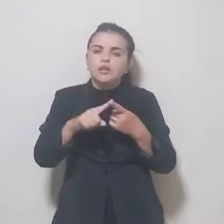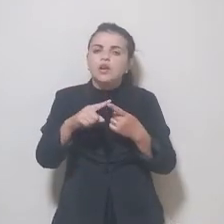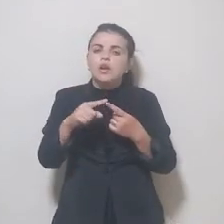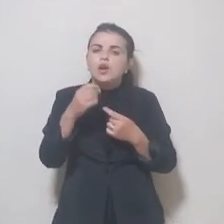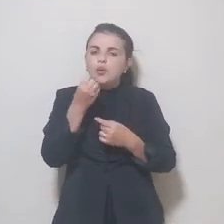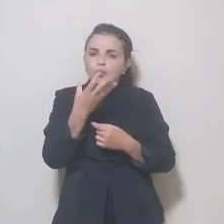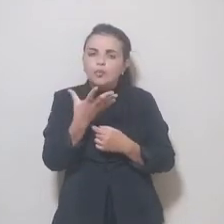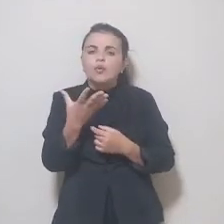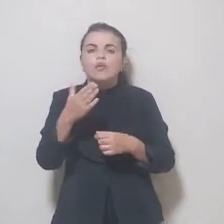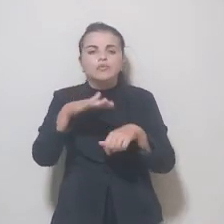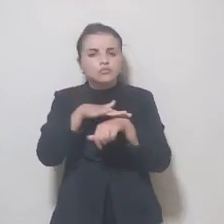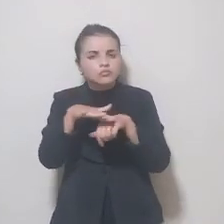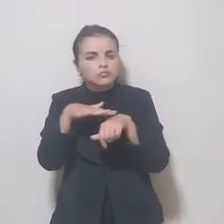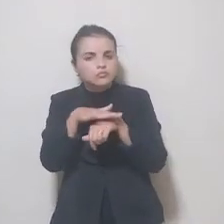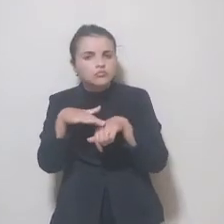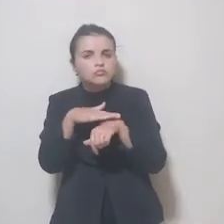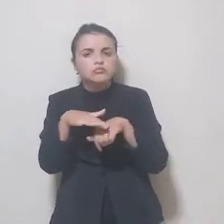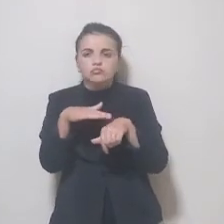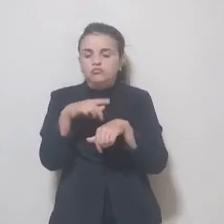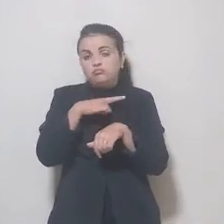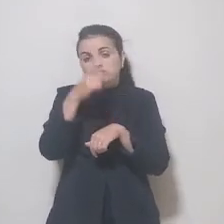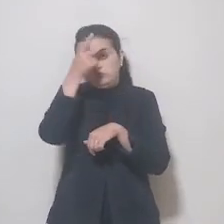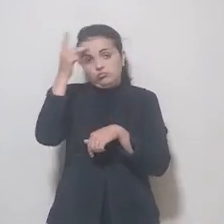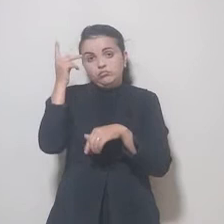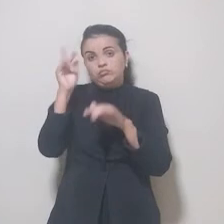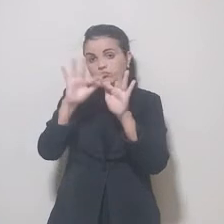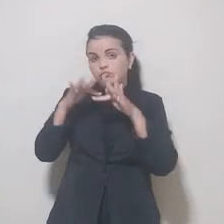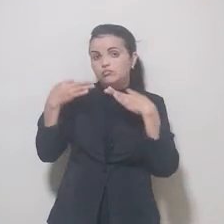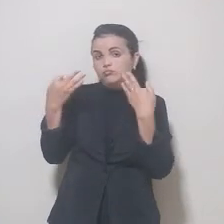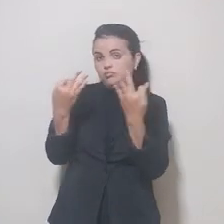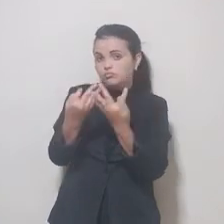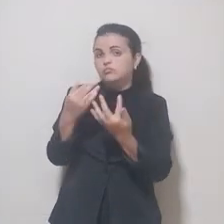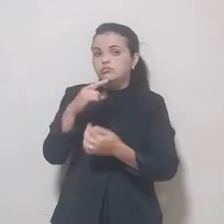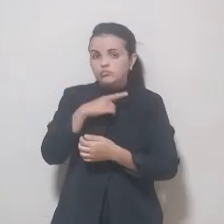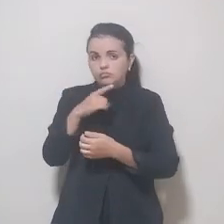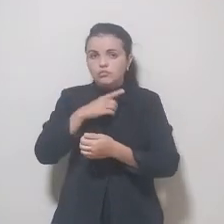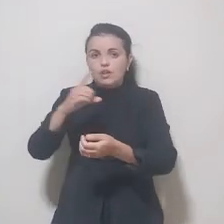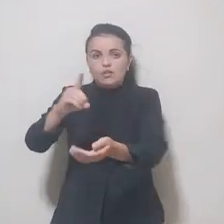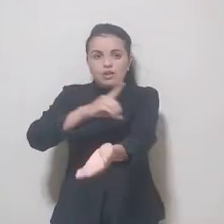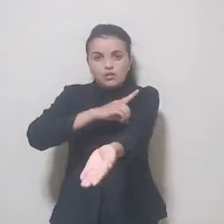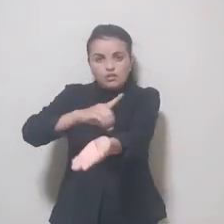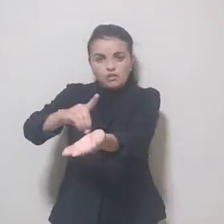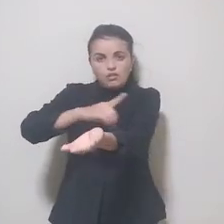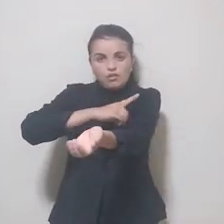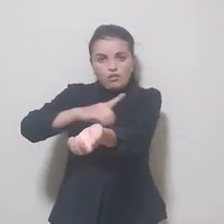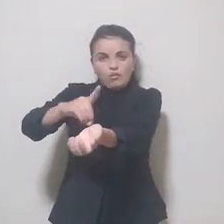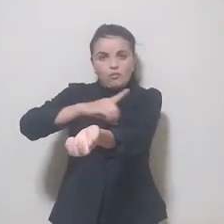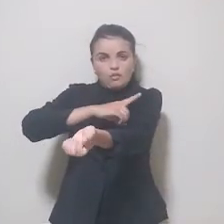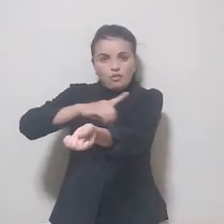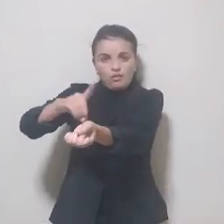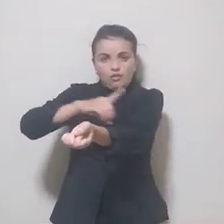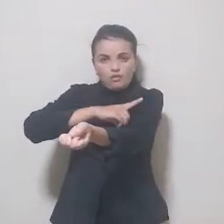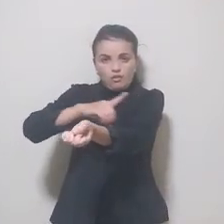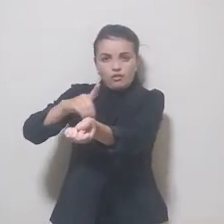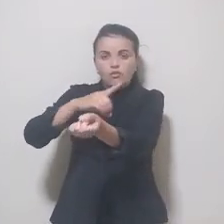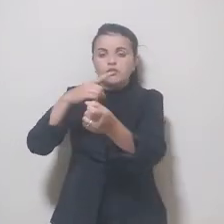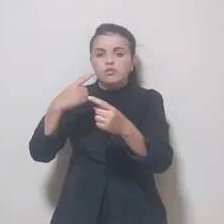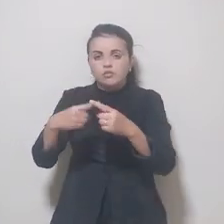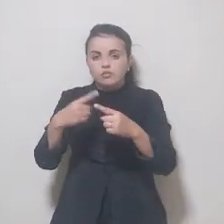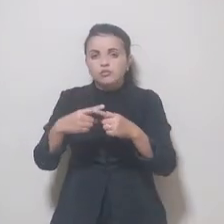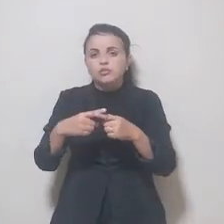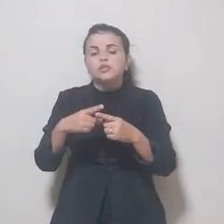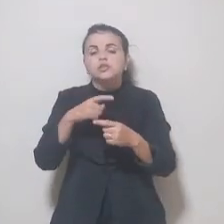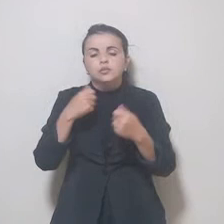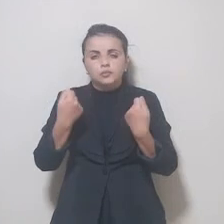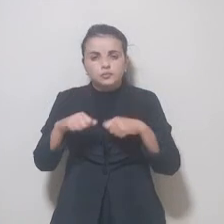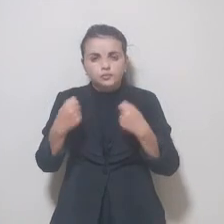vocês comentam depois com alguém na família de vocês, se por acaso tiverem diabetes, que é a situação no qual as pessoas tomam